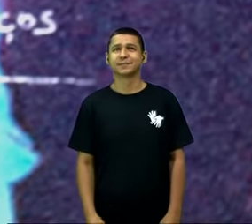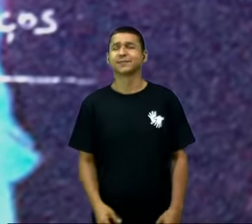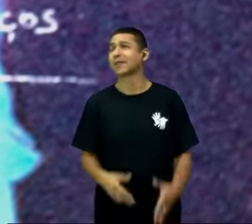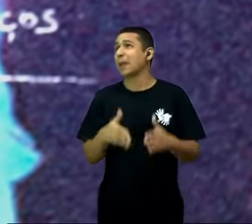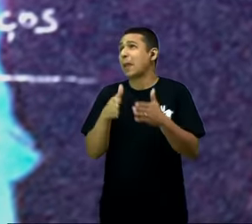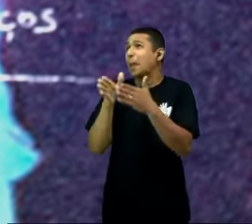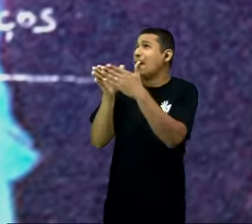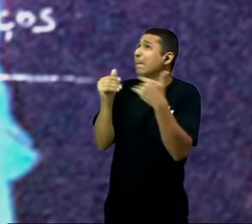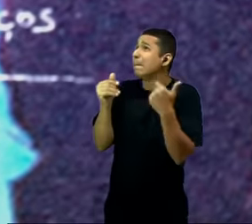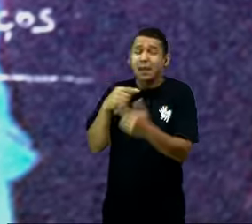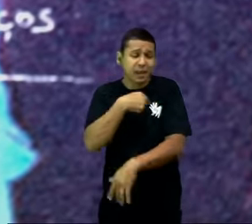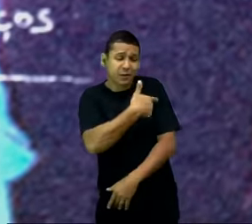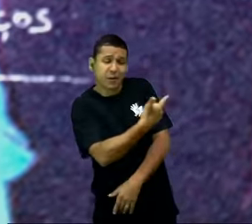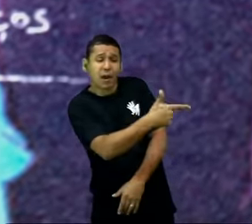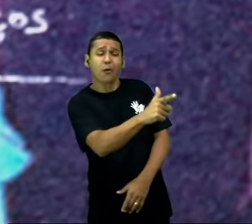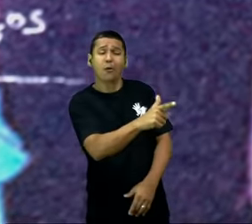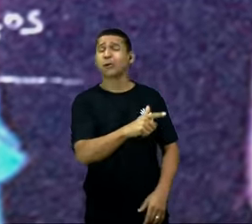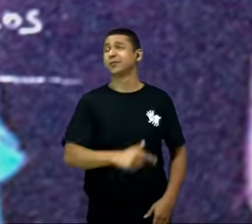Pede pra outro.